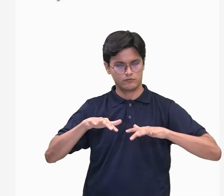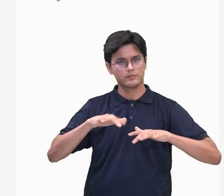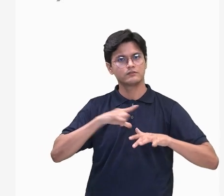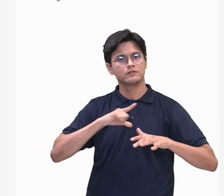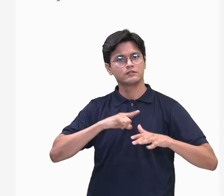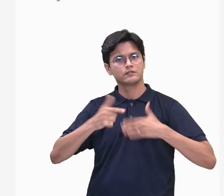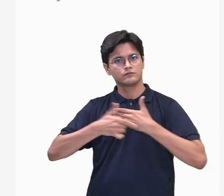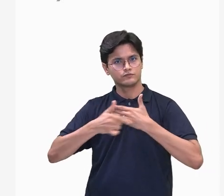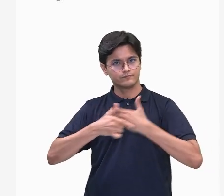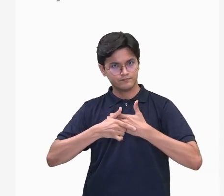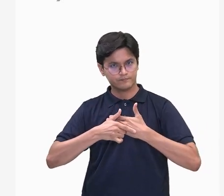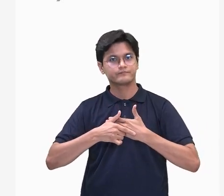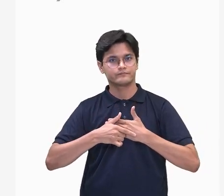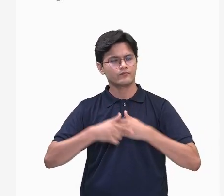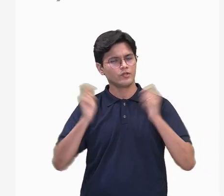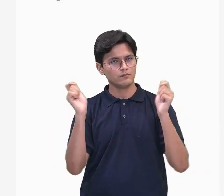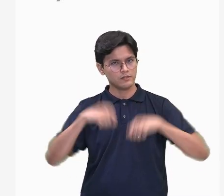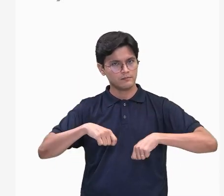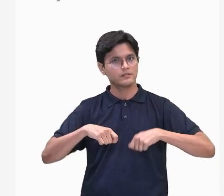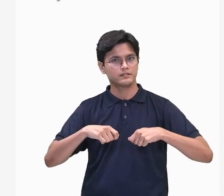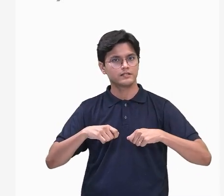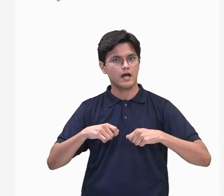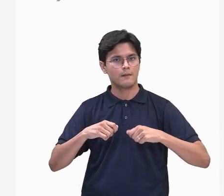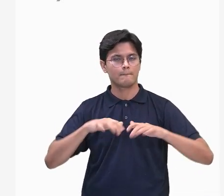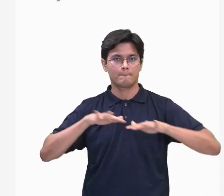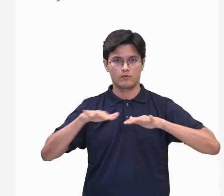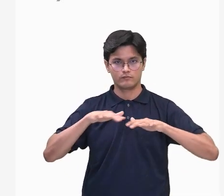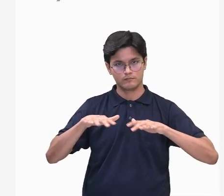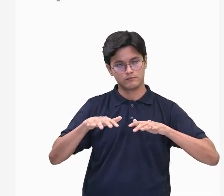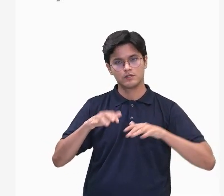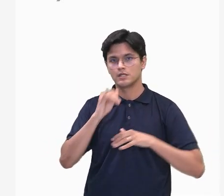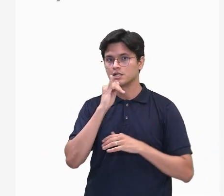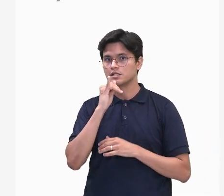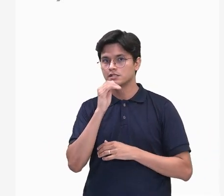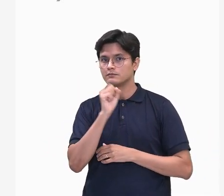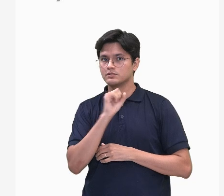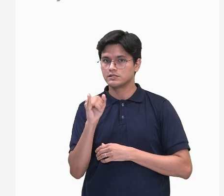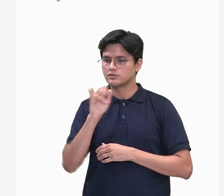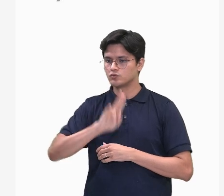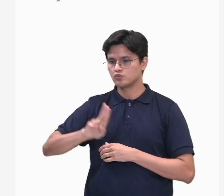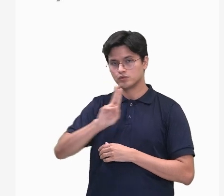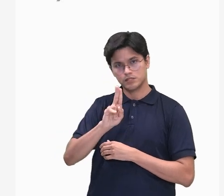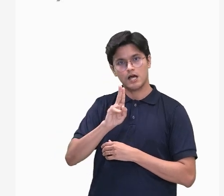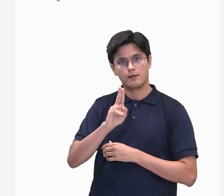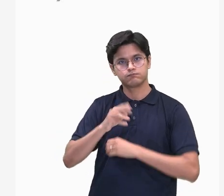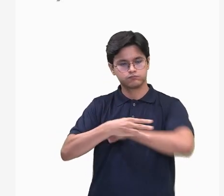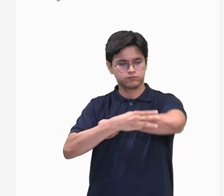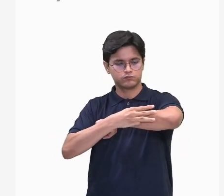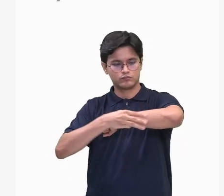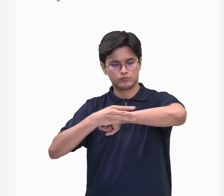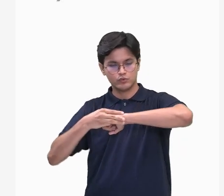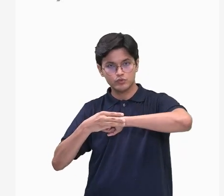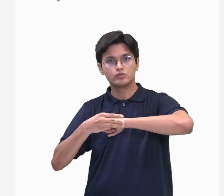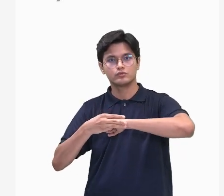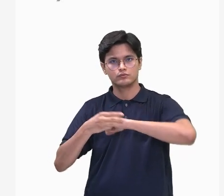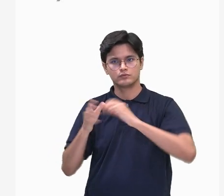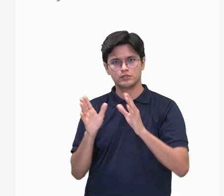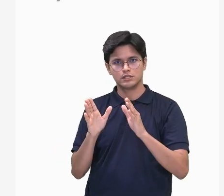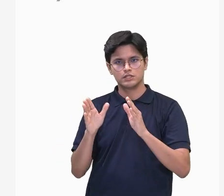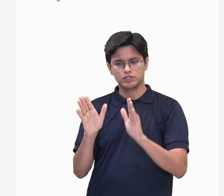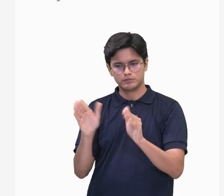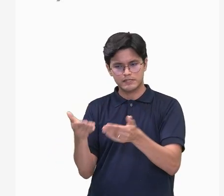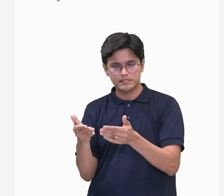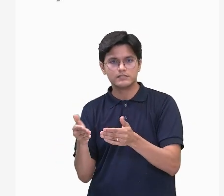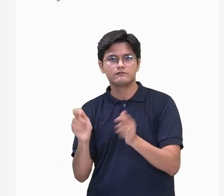permitir movimentos. Quando eu vou contrair ali um determinado tipo de músculo, eu vou puxando ali meu osso, né? E aí eu consigo